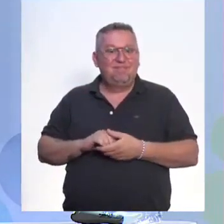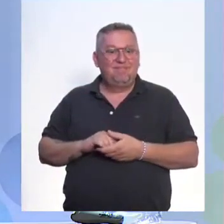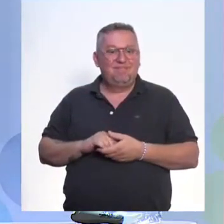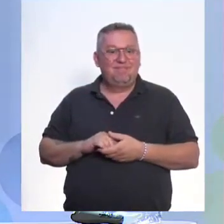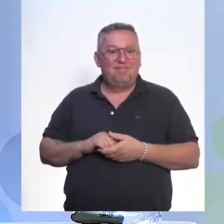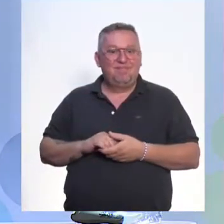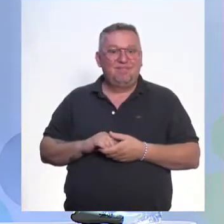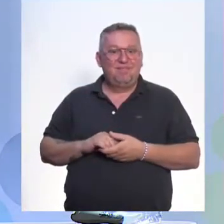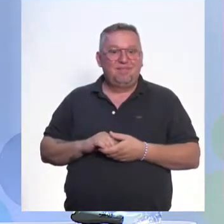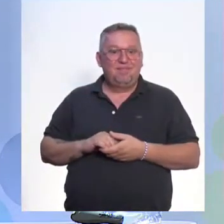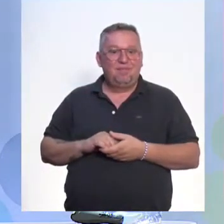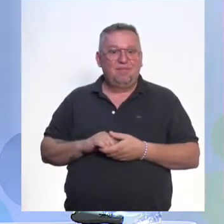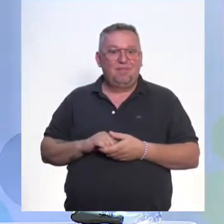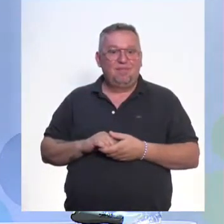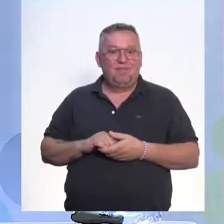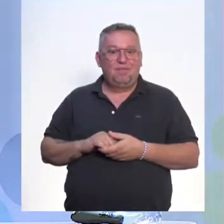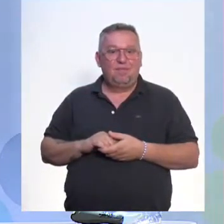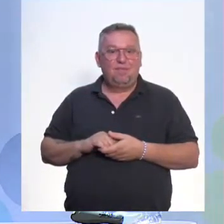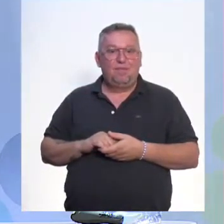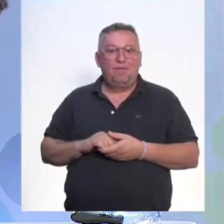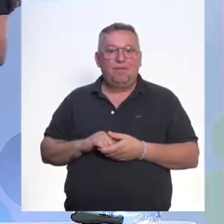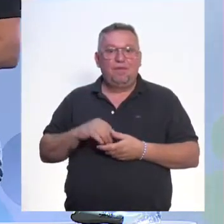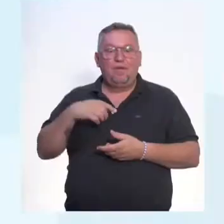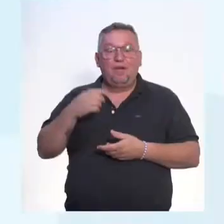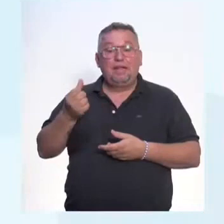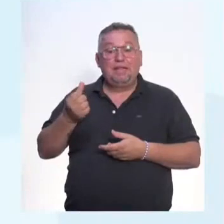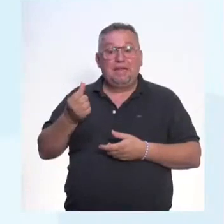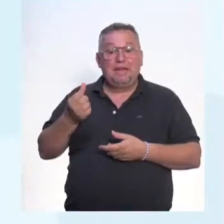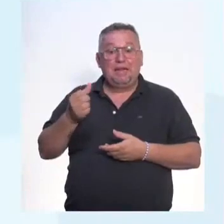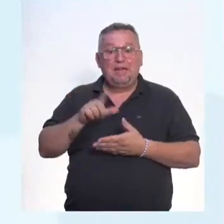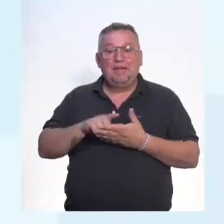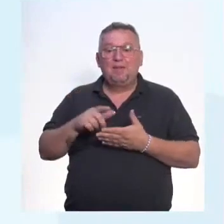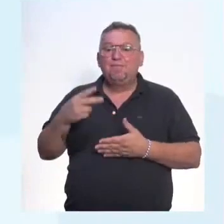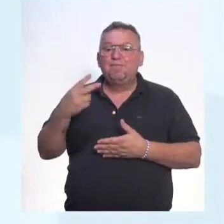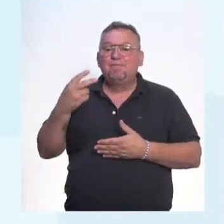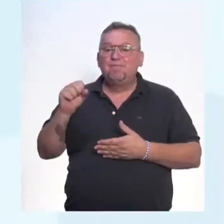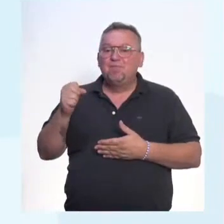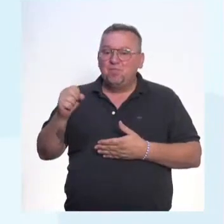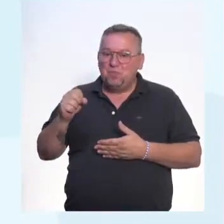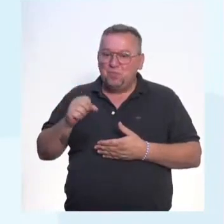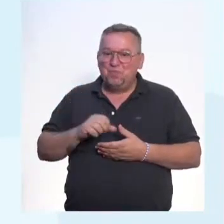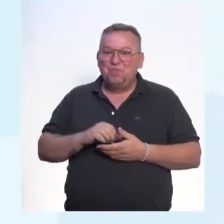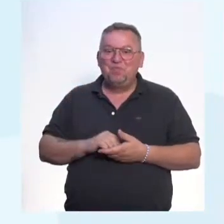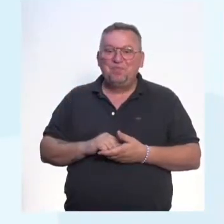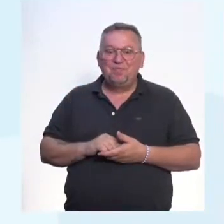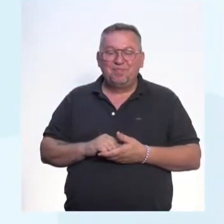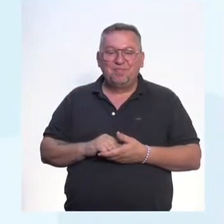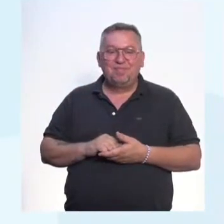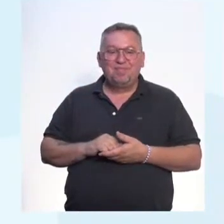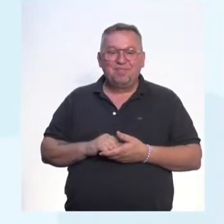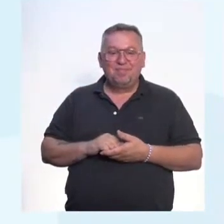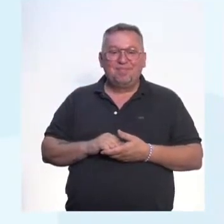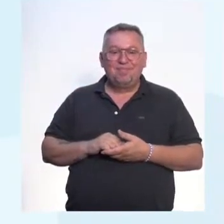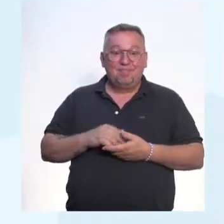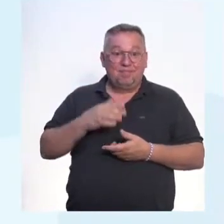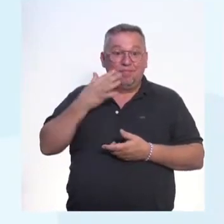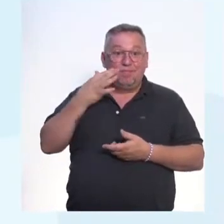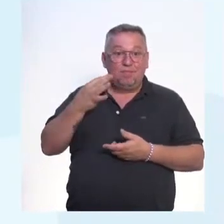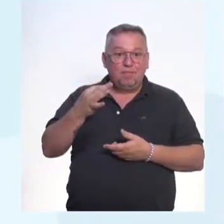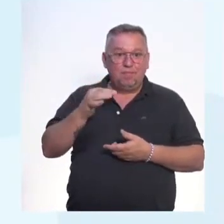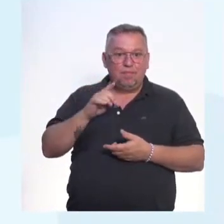É a nossa atividade 6 da página 28. Preste